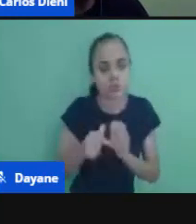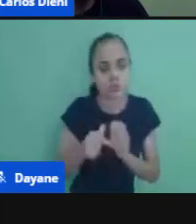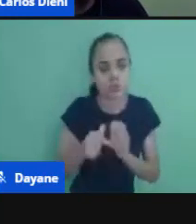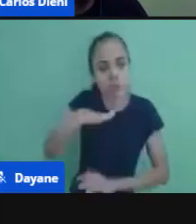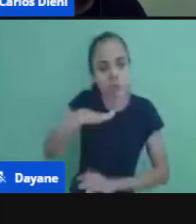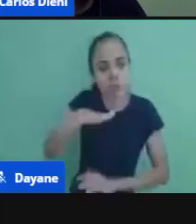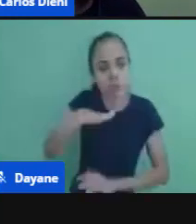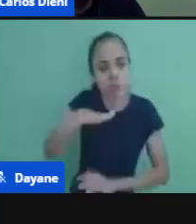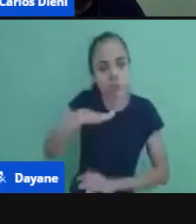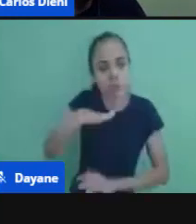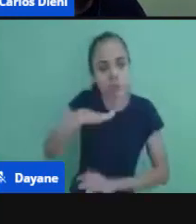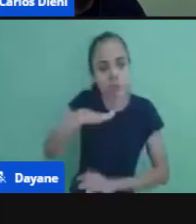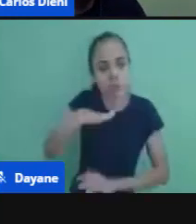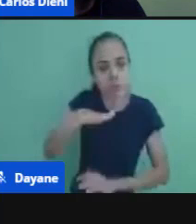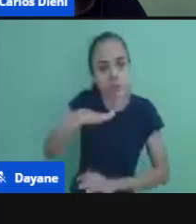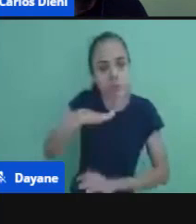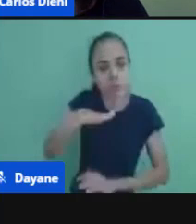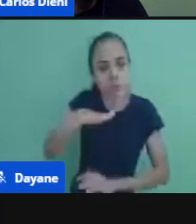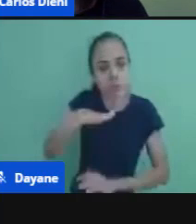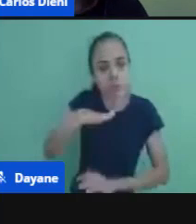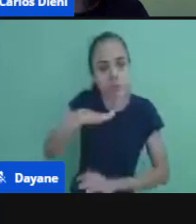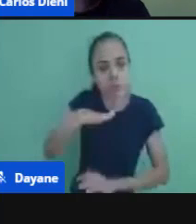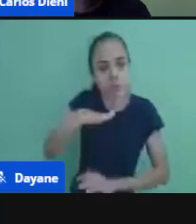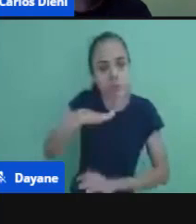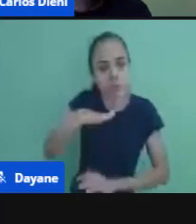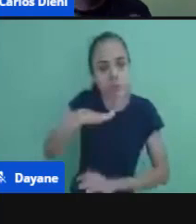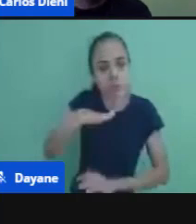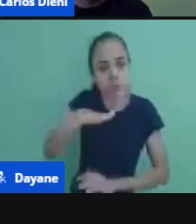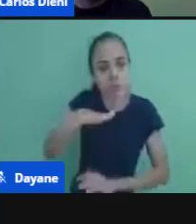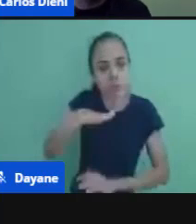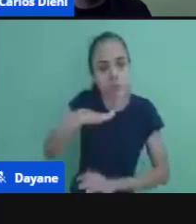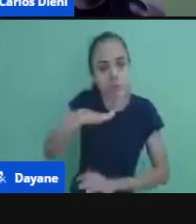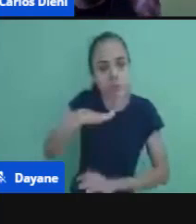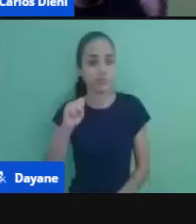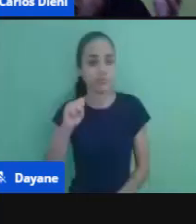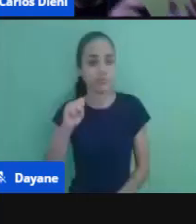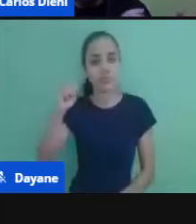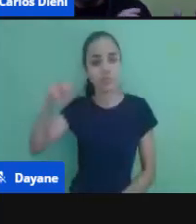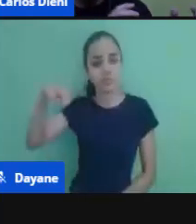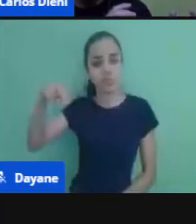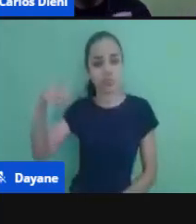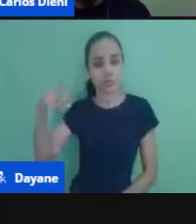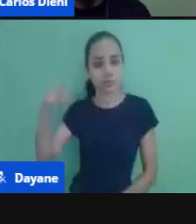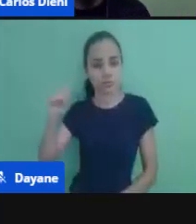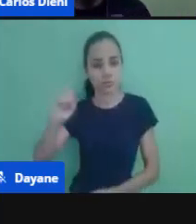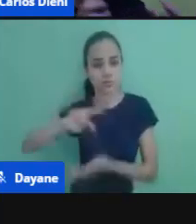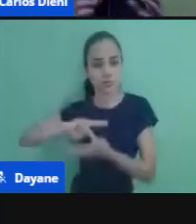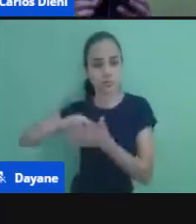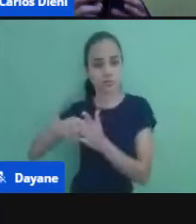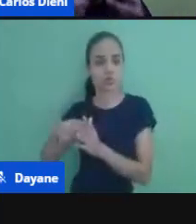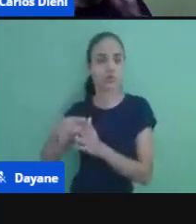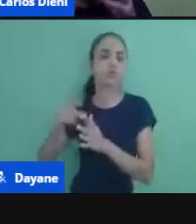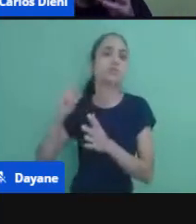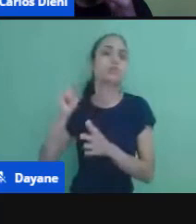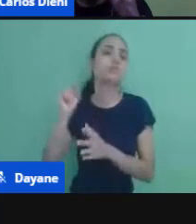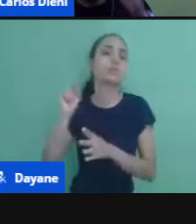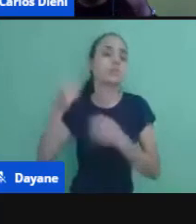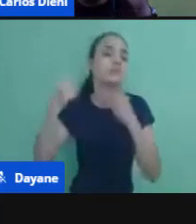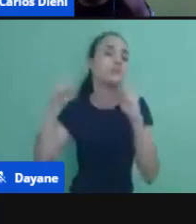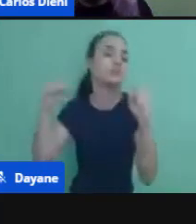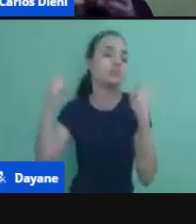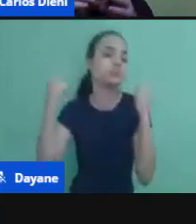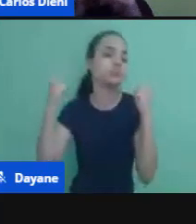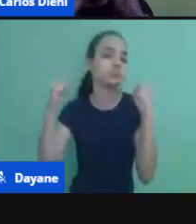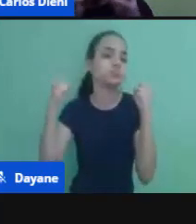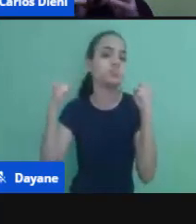E a sinopse, ela é um exercício muito útil na reflexão do que é essa ideia. Então, é muito útil a gente